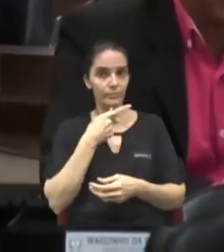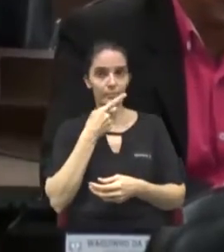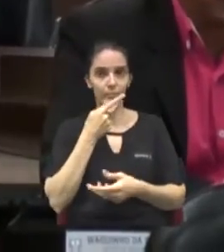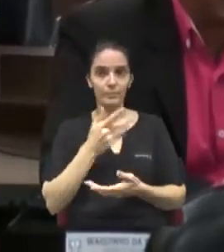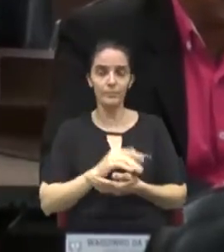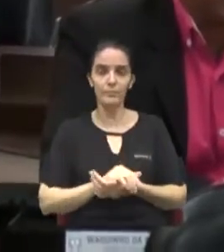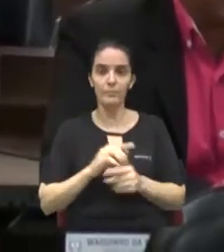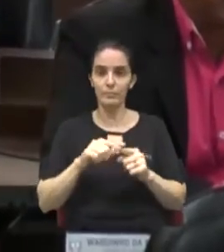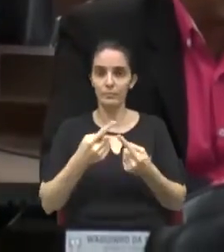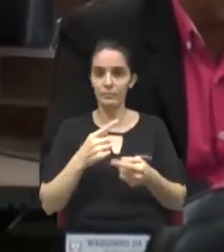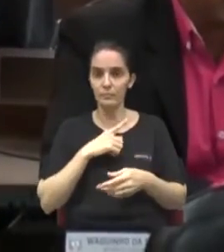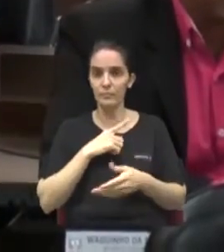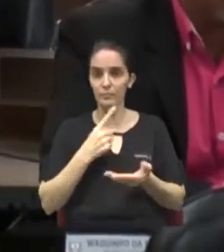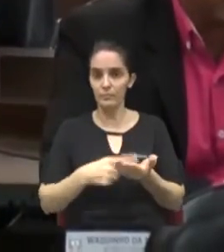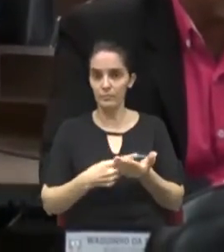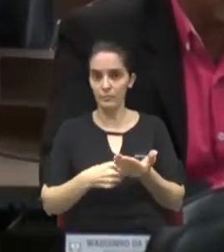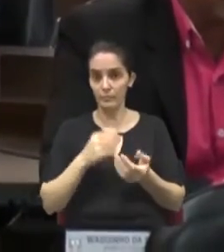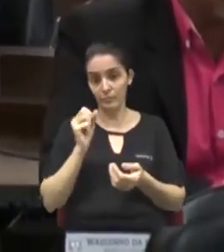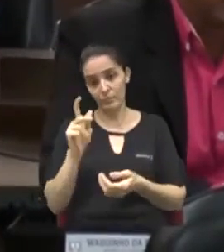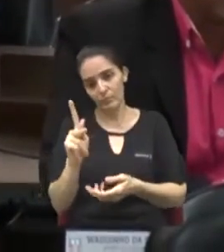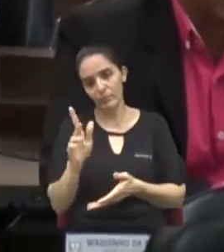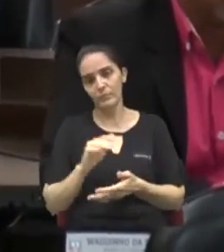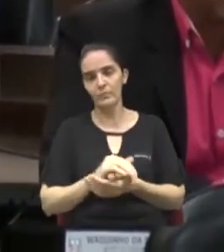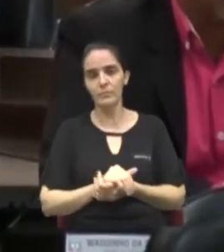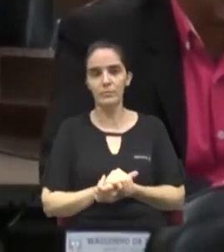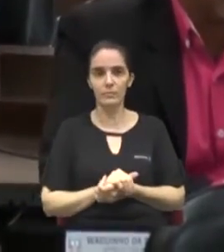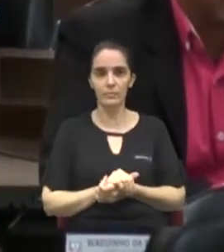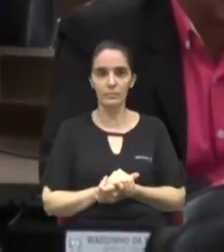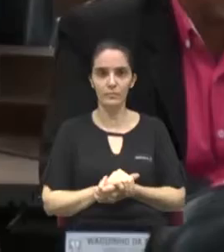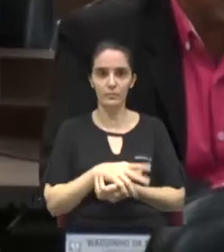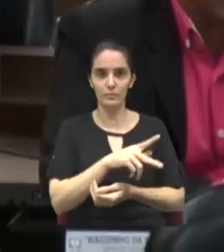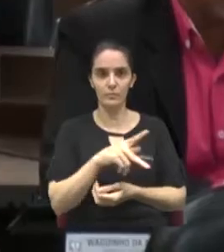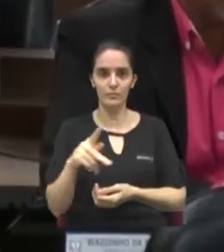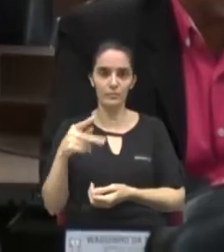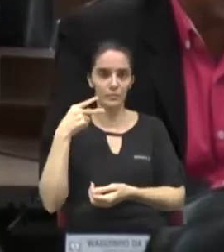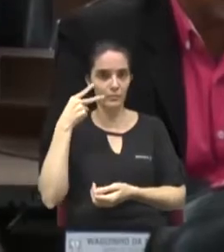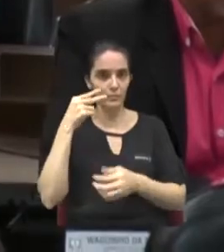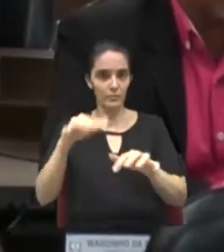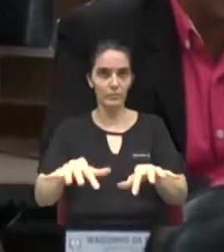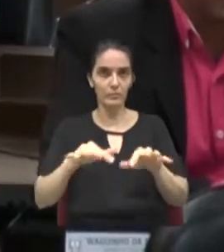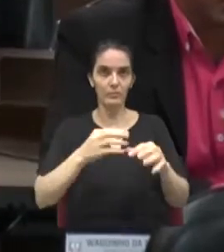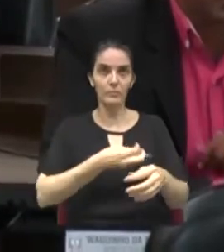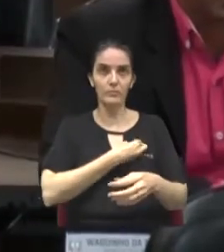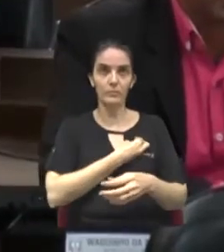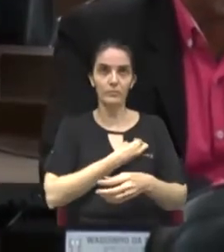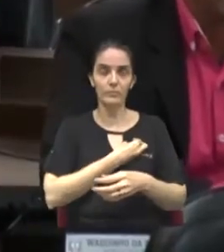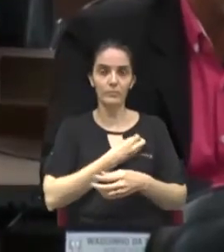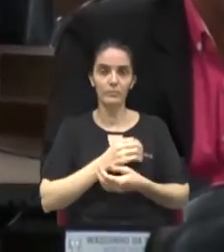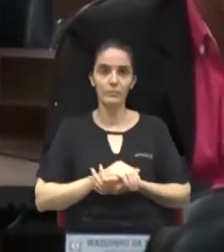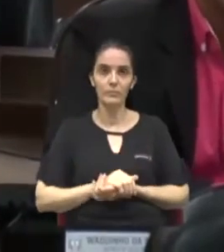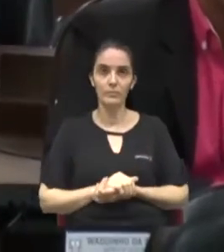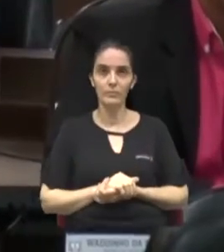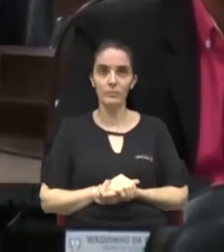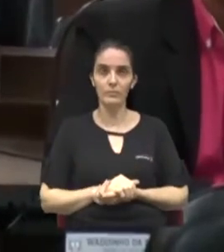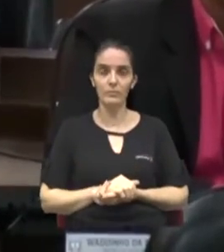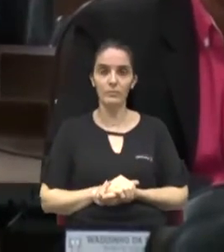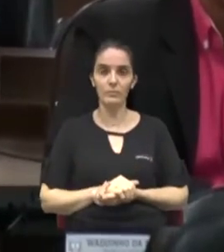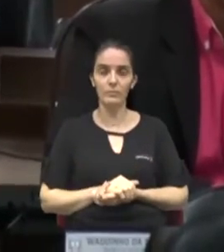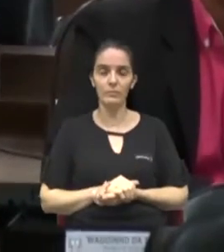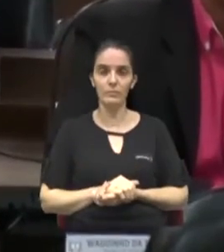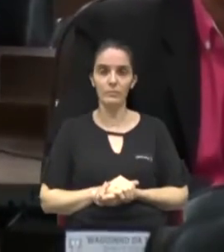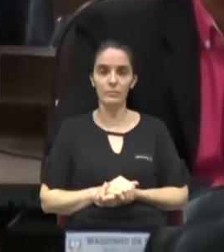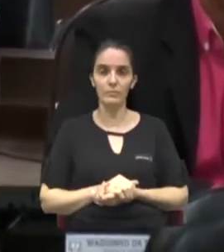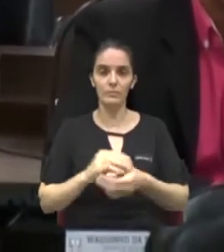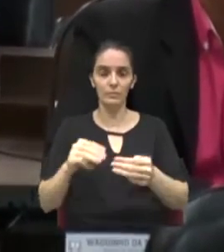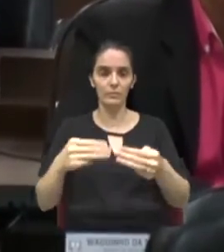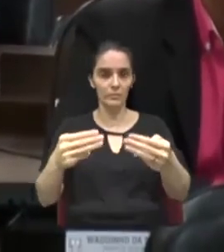aqui houve um acordo, por isso. Tá ok. Senhor presidente, nobres pares, plateia presente, essa moção também eu